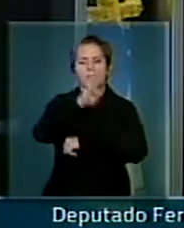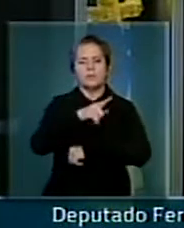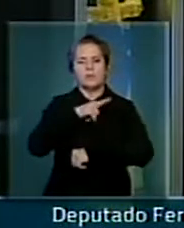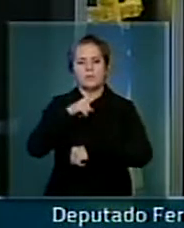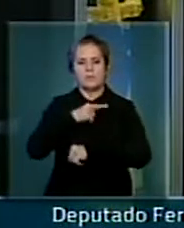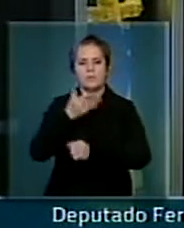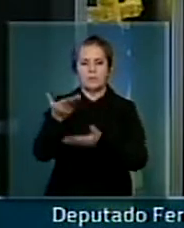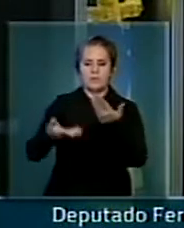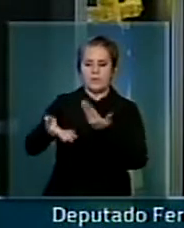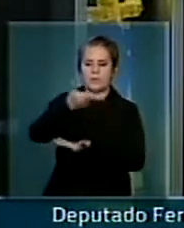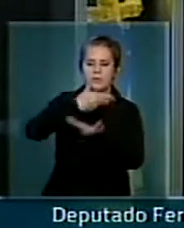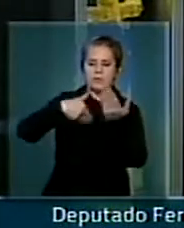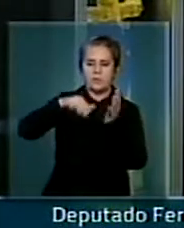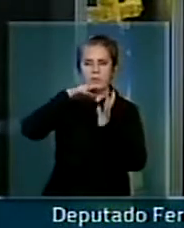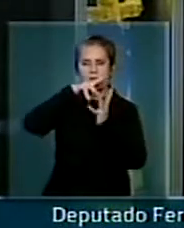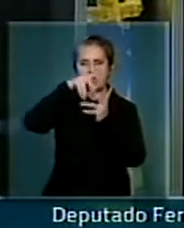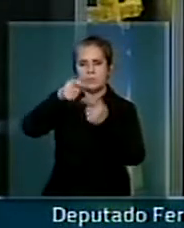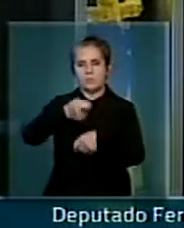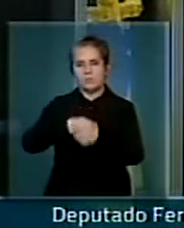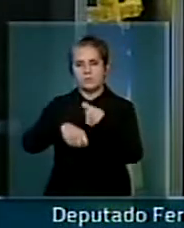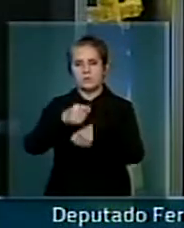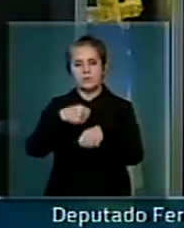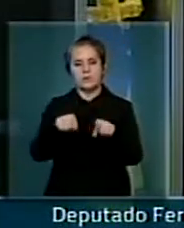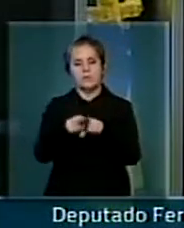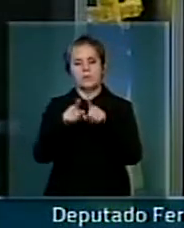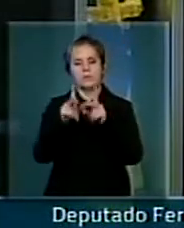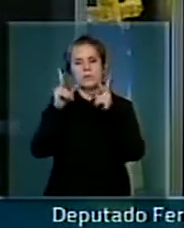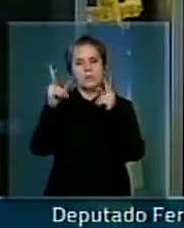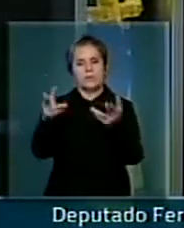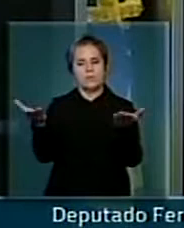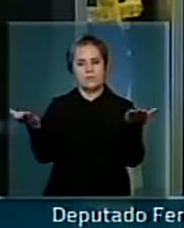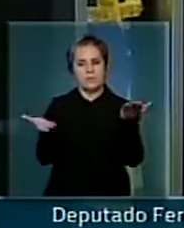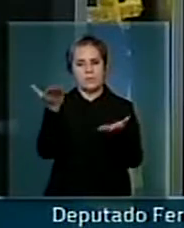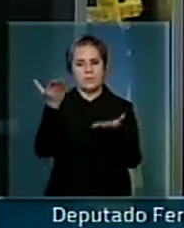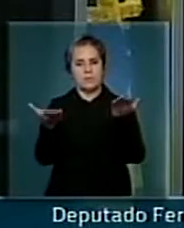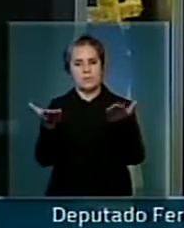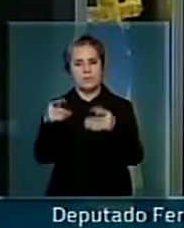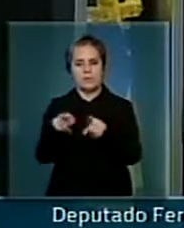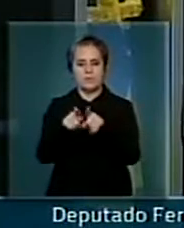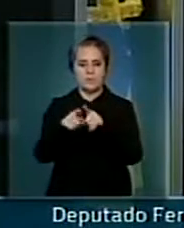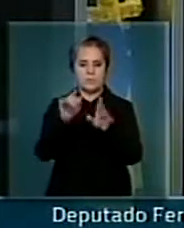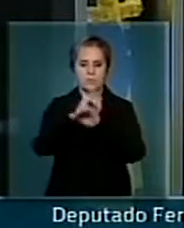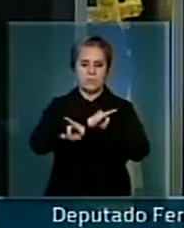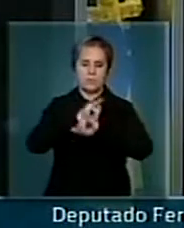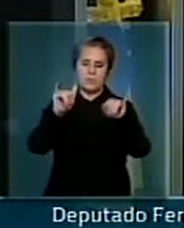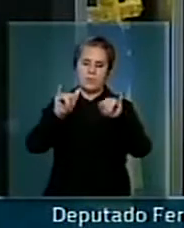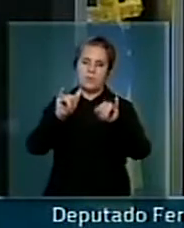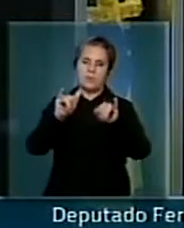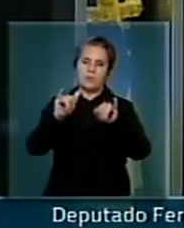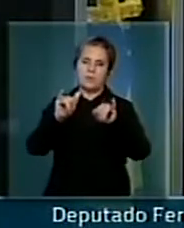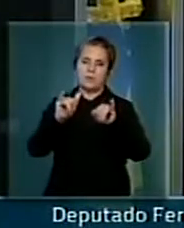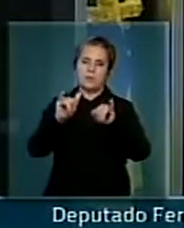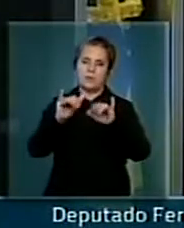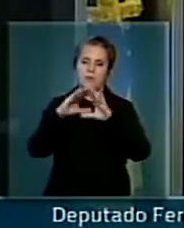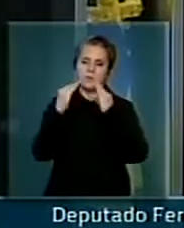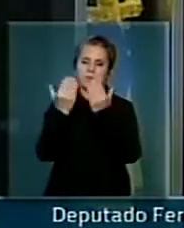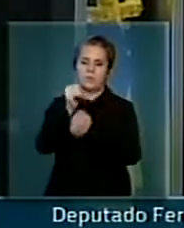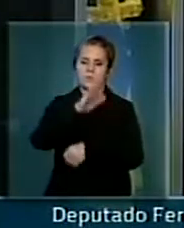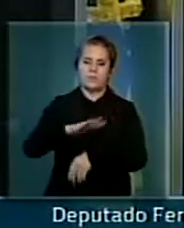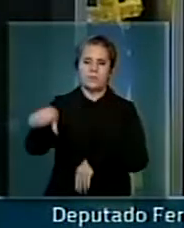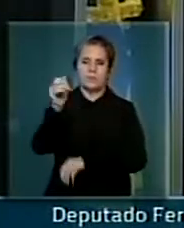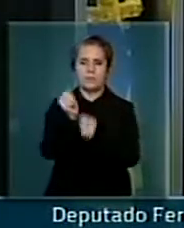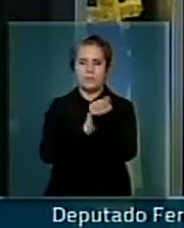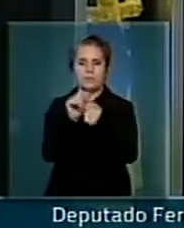cenário econômico mundial. Paralelamente a isto, os dados da Confederação Nacional da Indústria